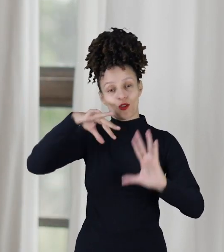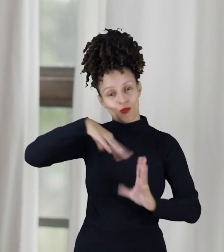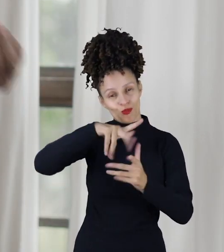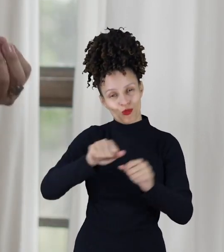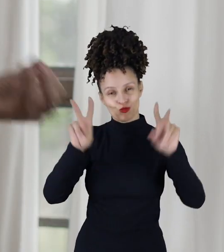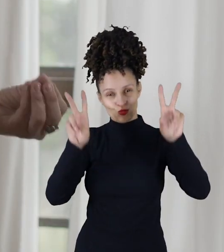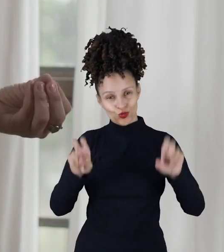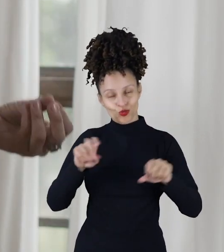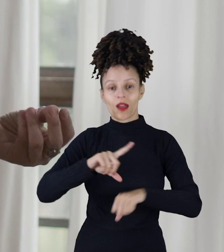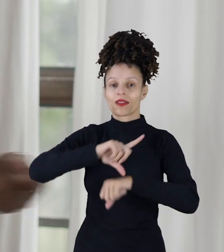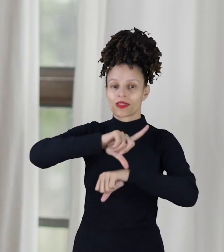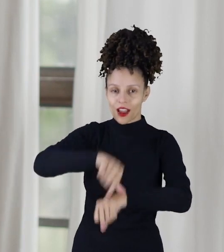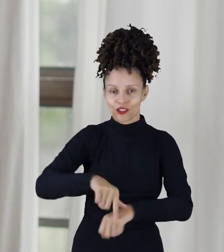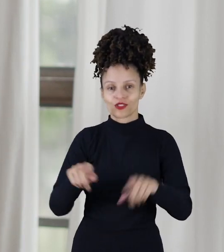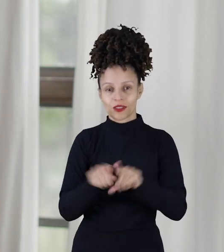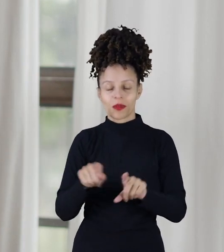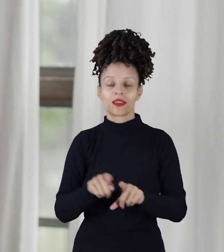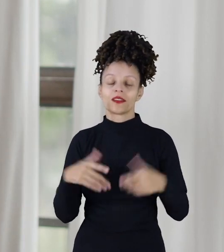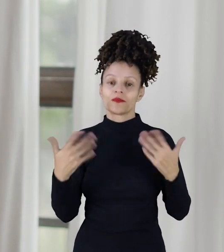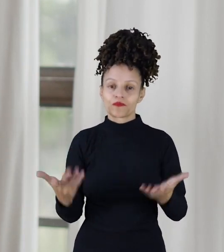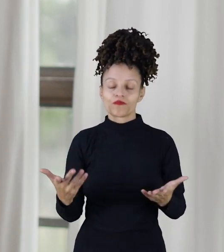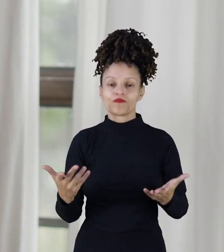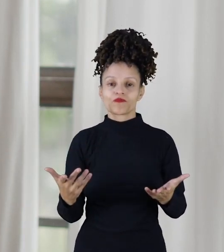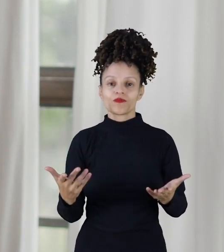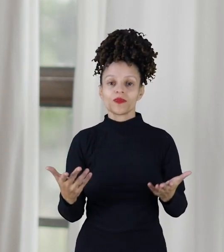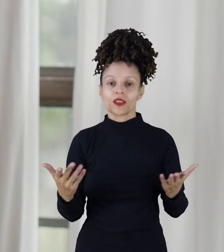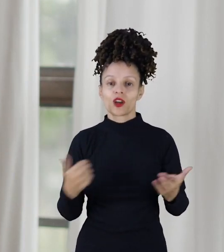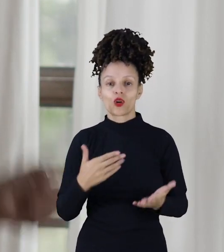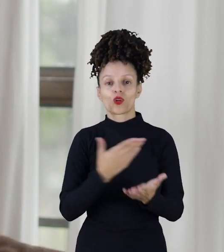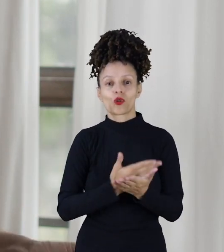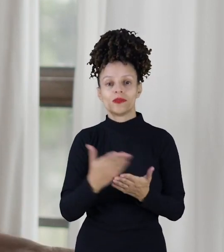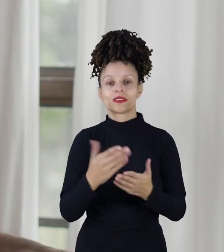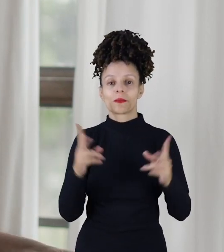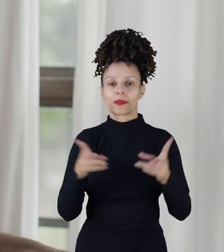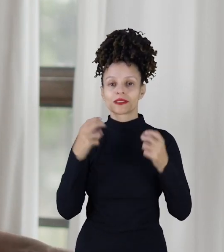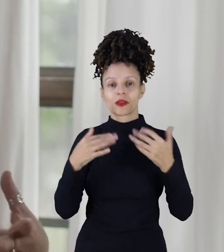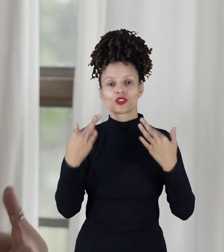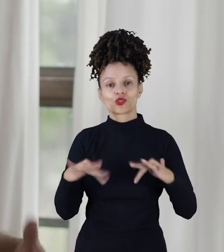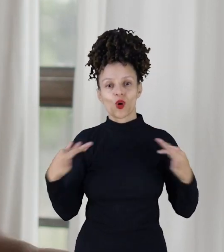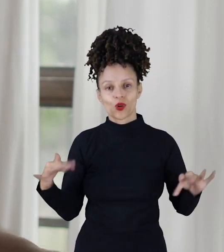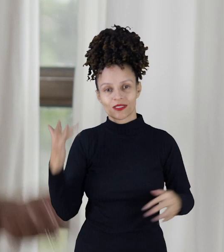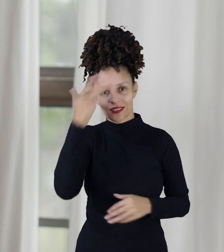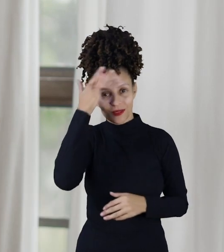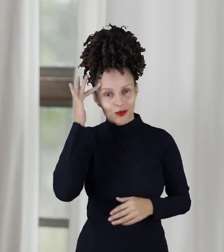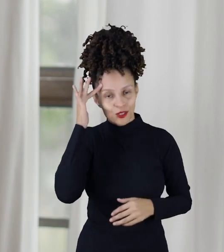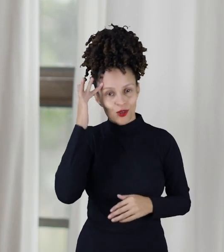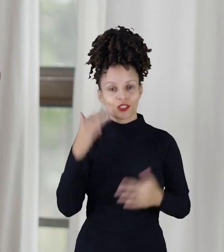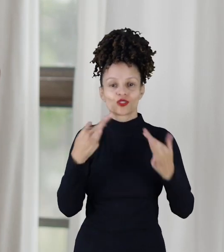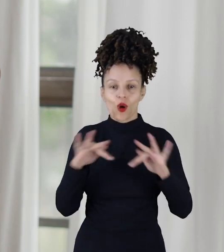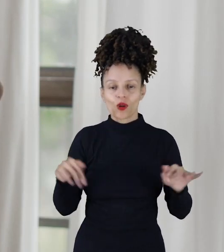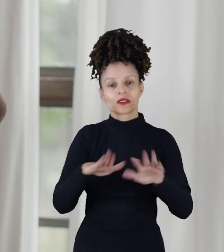por aprender a ler o mundo, e aprendi tardiamente também a ler e a ouvir, né? Eu comecei a perceber as dores